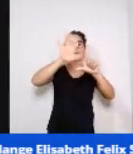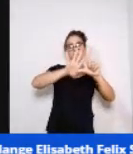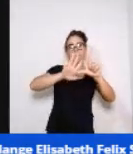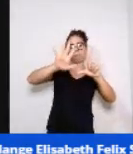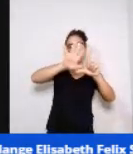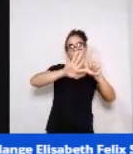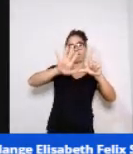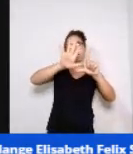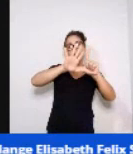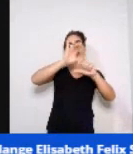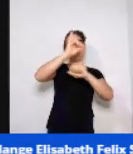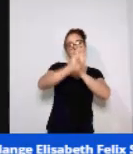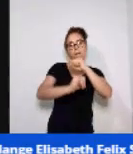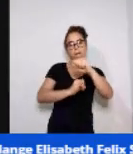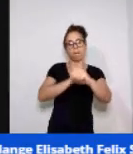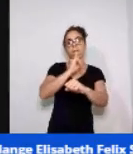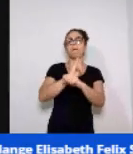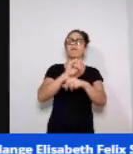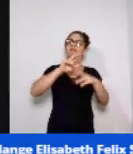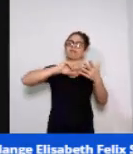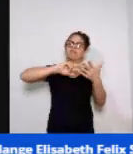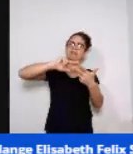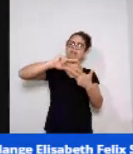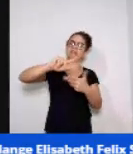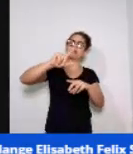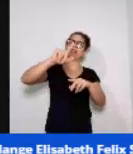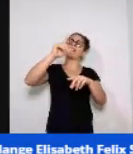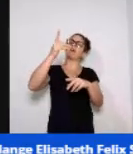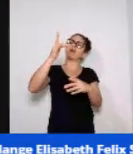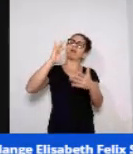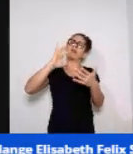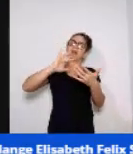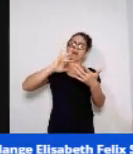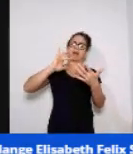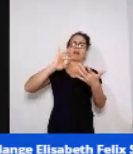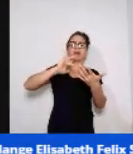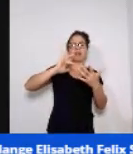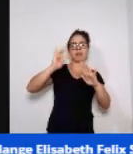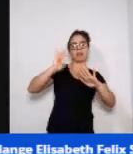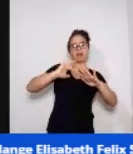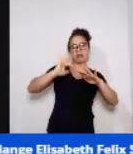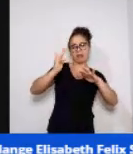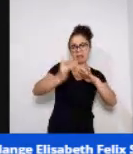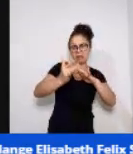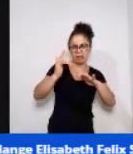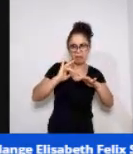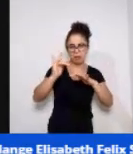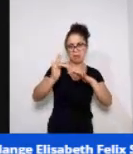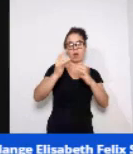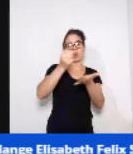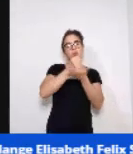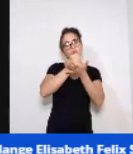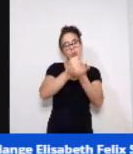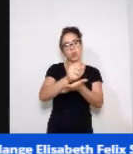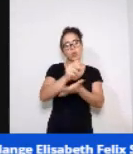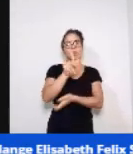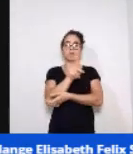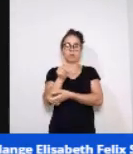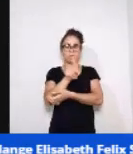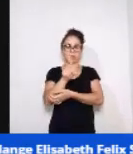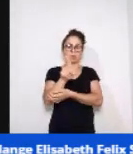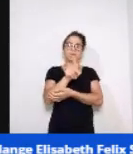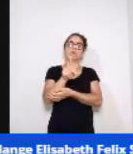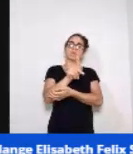e diversos aplicativos utilizados pelos professores e gestores para auxiliar em suas comunicações e